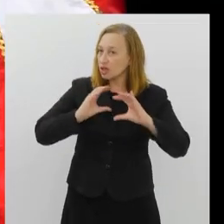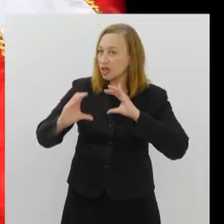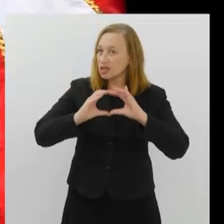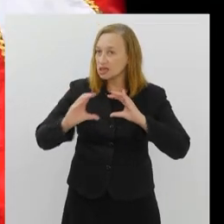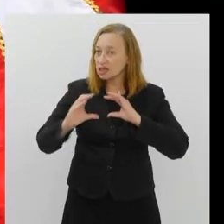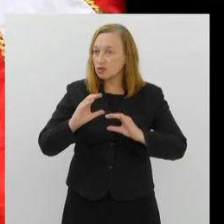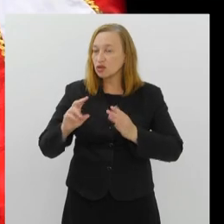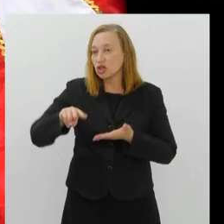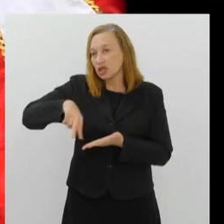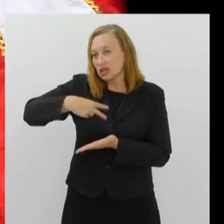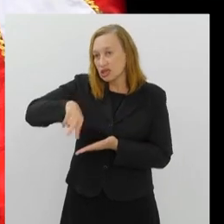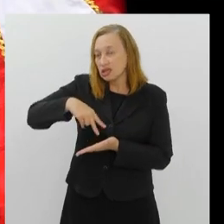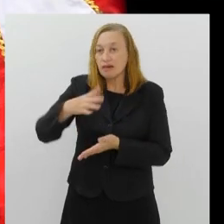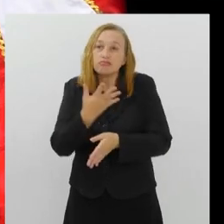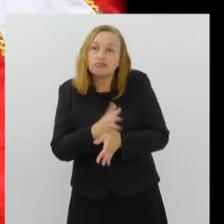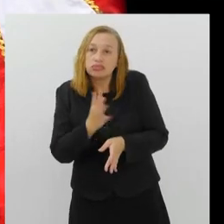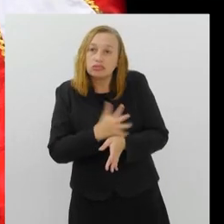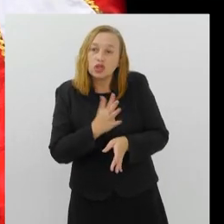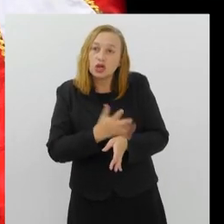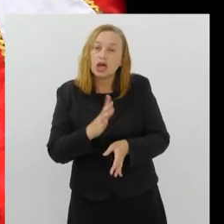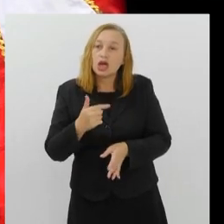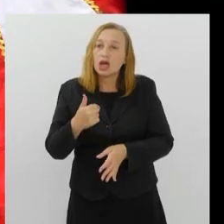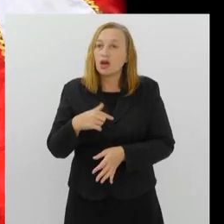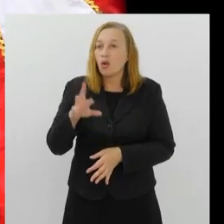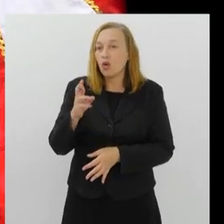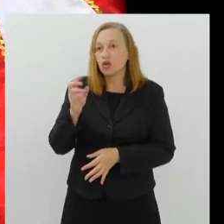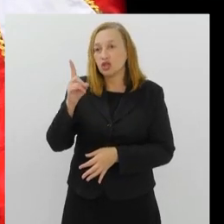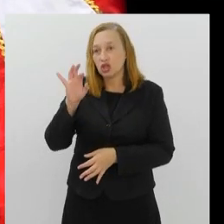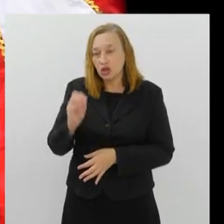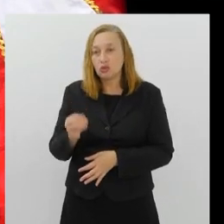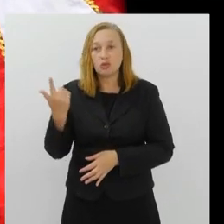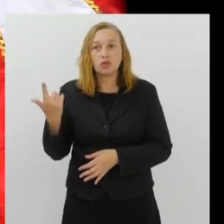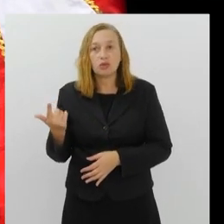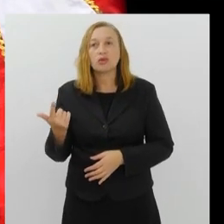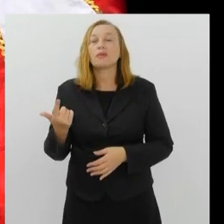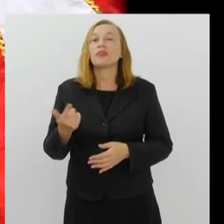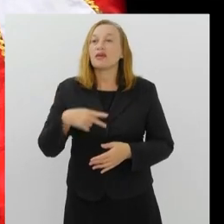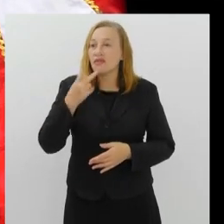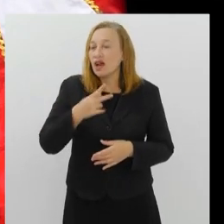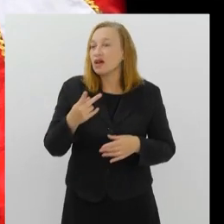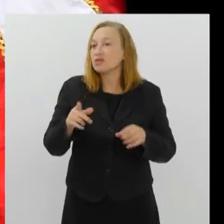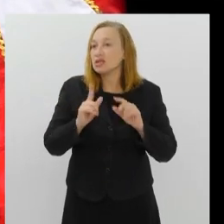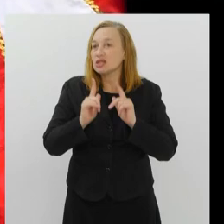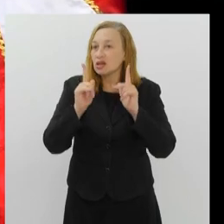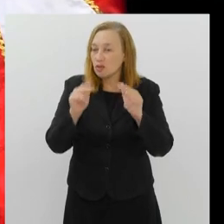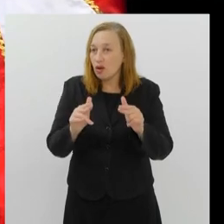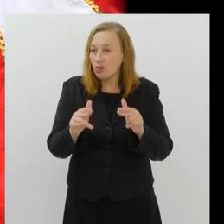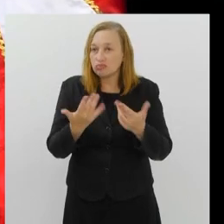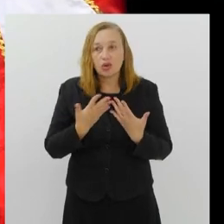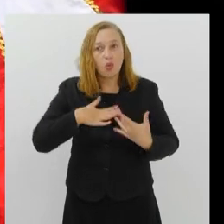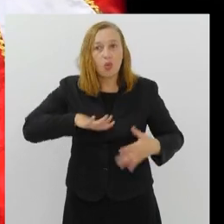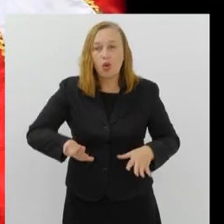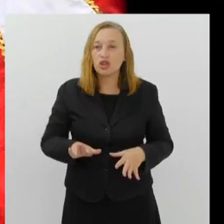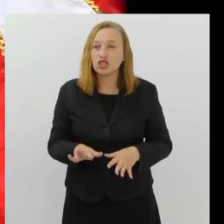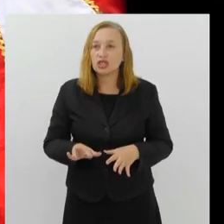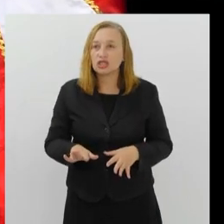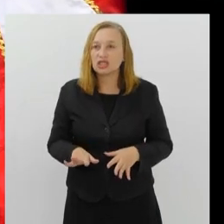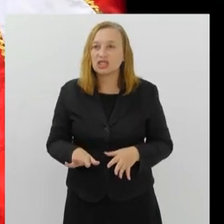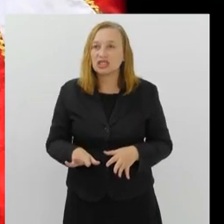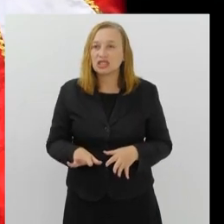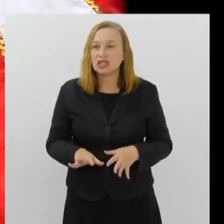de coreografia, ensaios. Eu e o Rodrigo, graças a Deus, a gente bateu nisso também. Tanto eu quanto ele, a gente não gosta